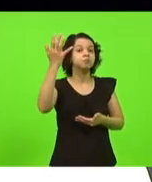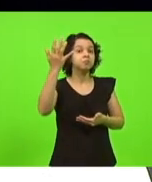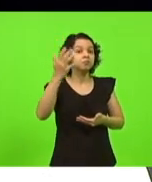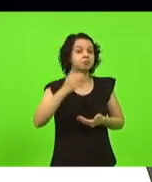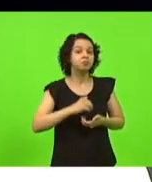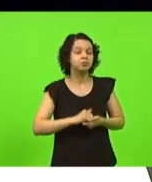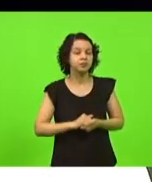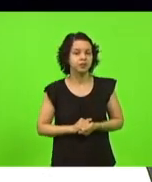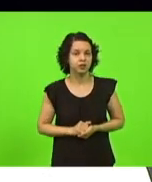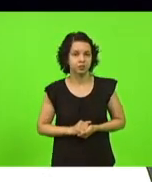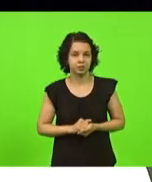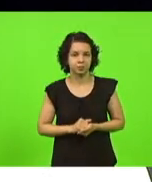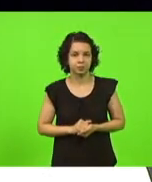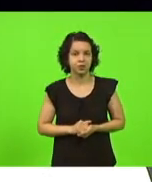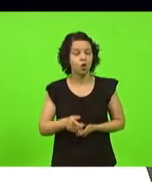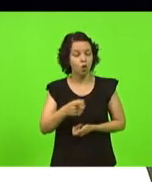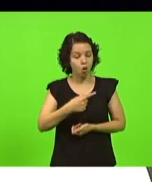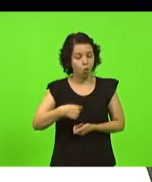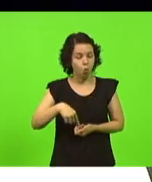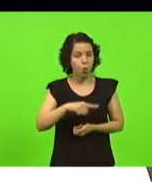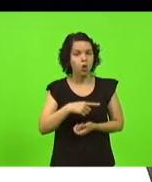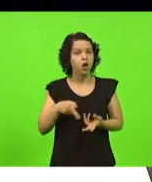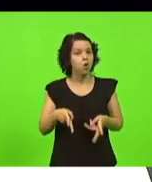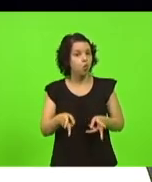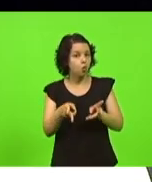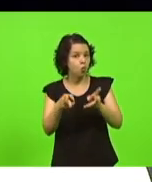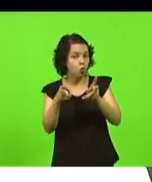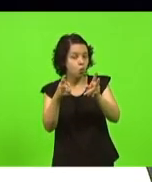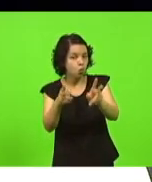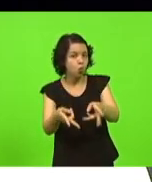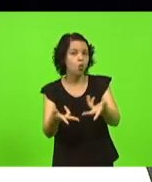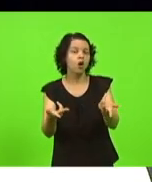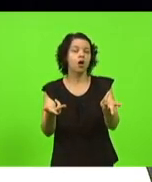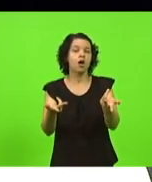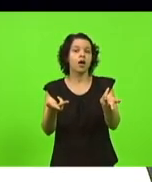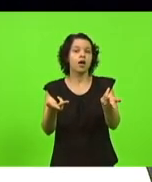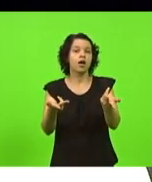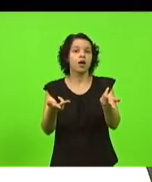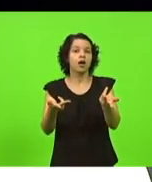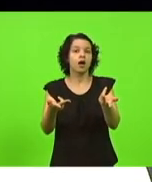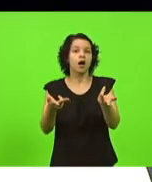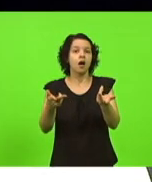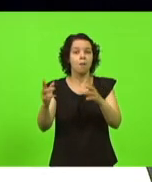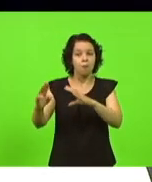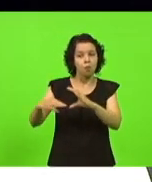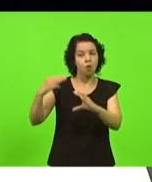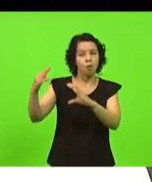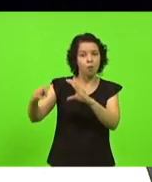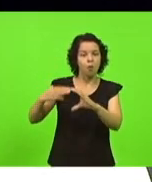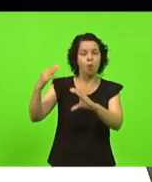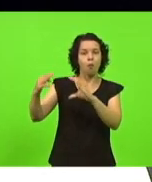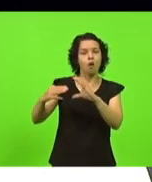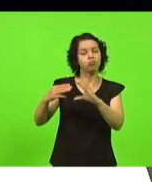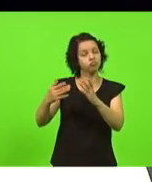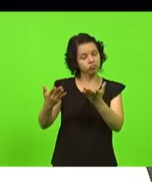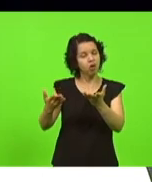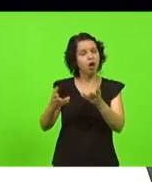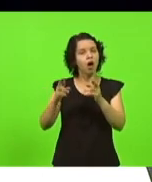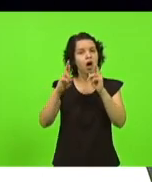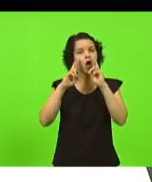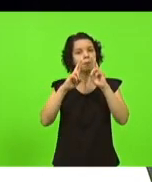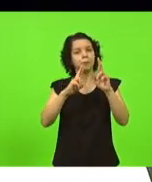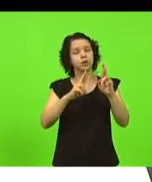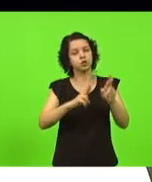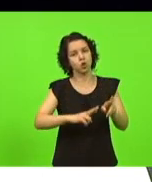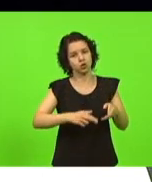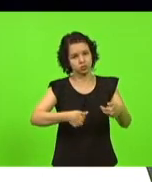nós continuamos recebendo manifestações, desta vez mais respeitosas. E os